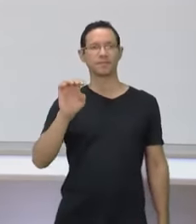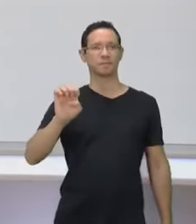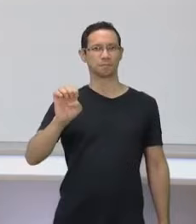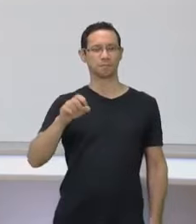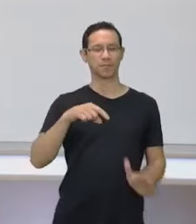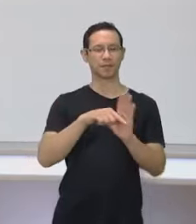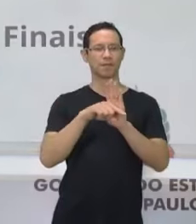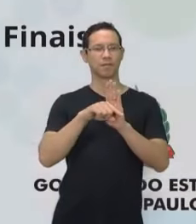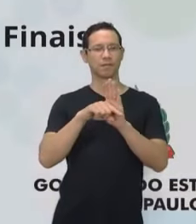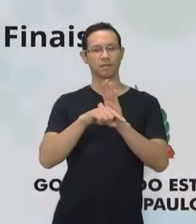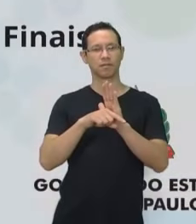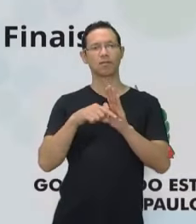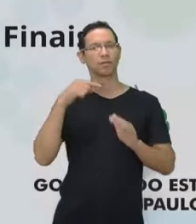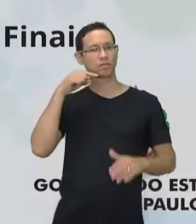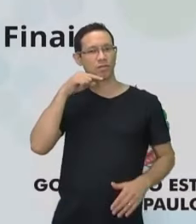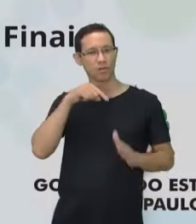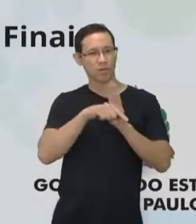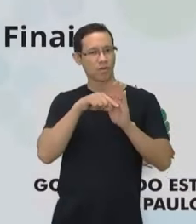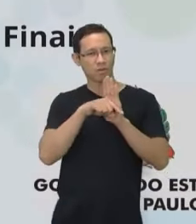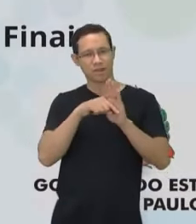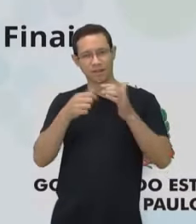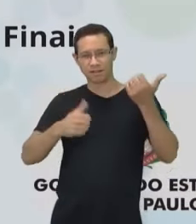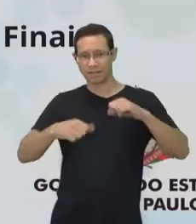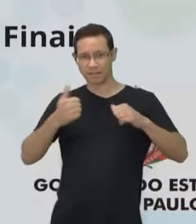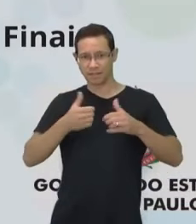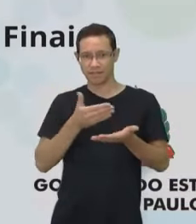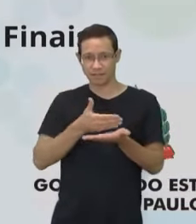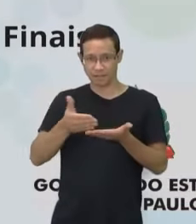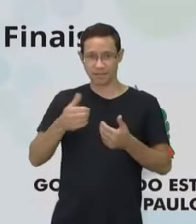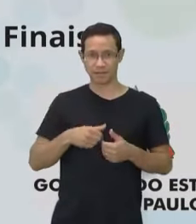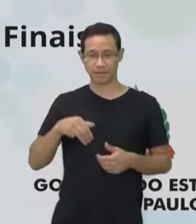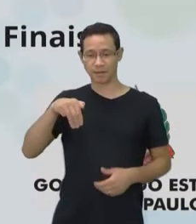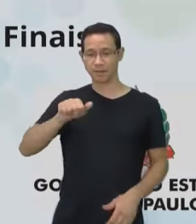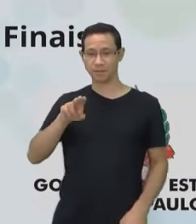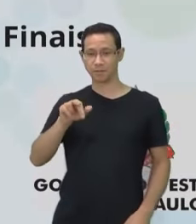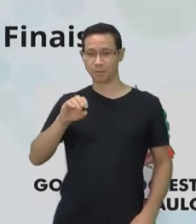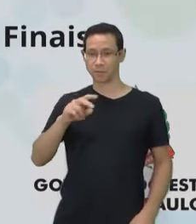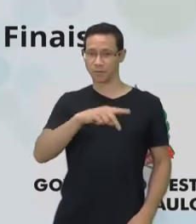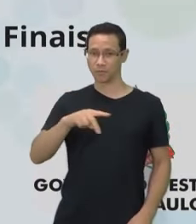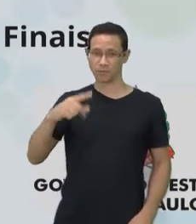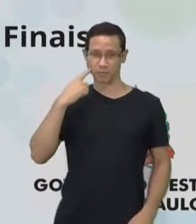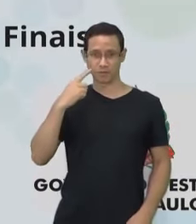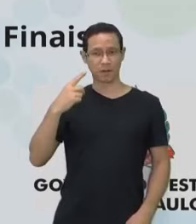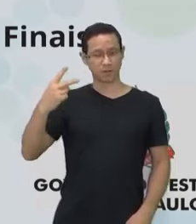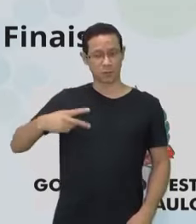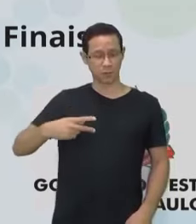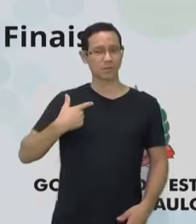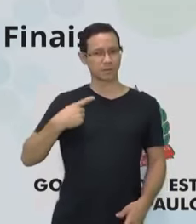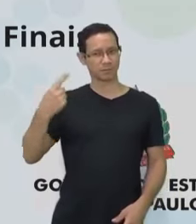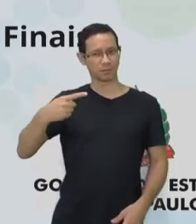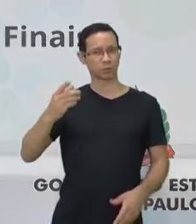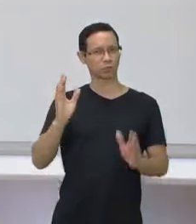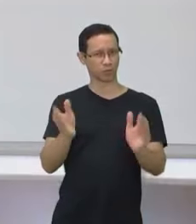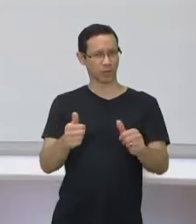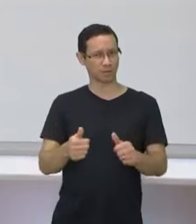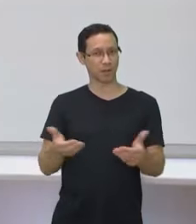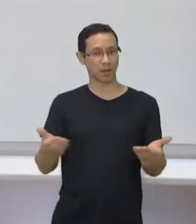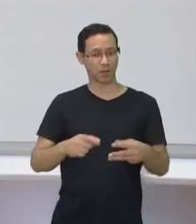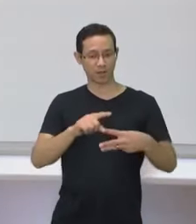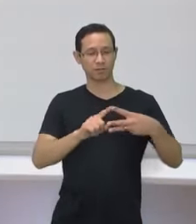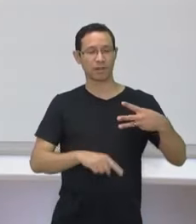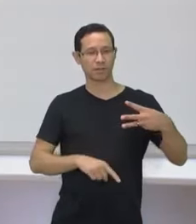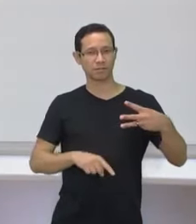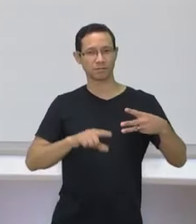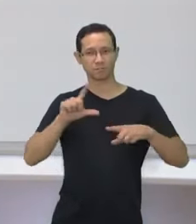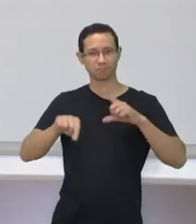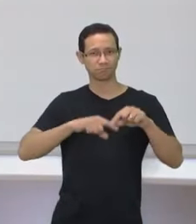avaliação diagnóstica de entrada. Eu sou o professor Mauro Farias. Essa é a segunda parte, porque já fizemos a primeira, né? E agora mais 3